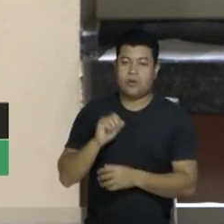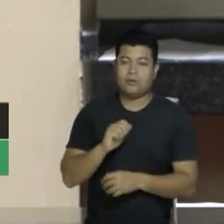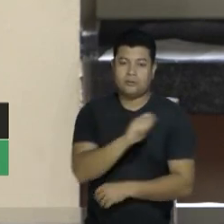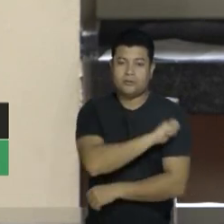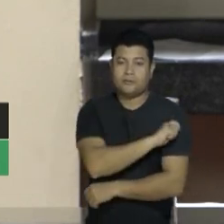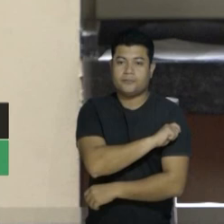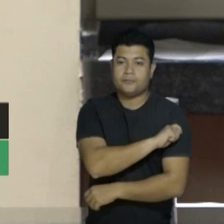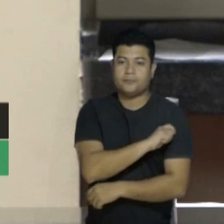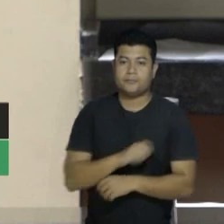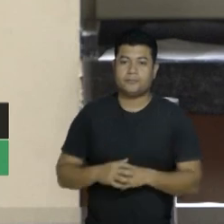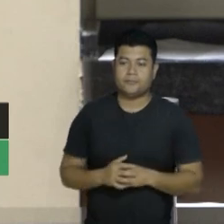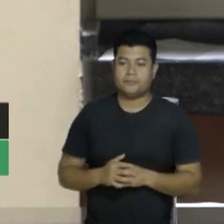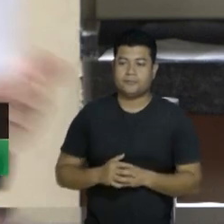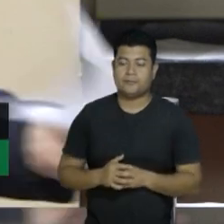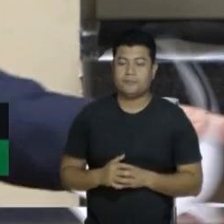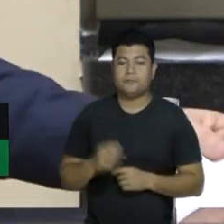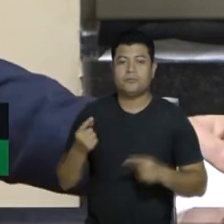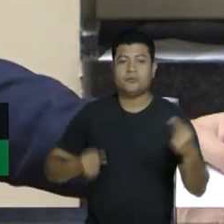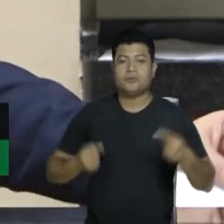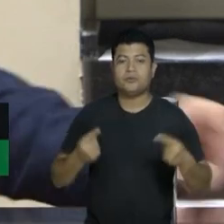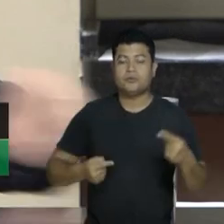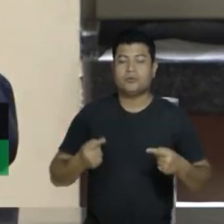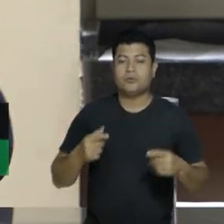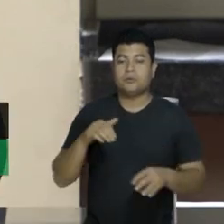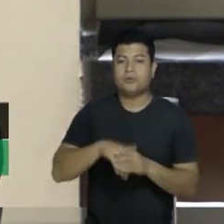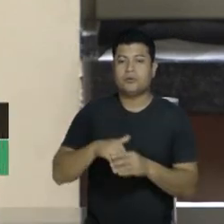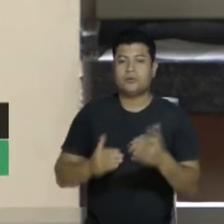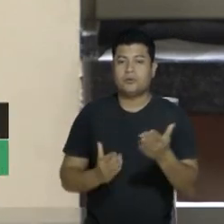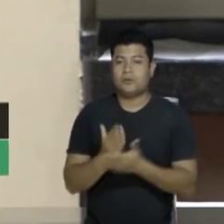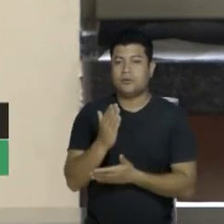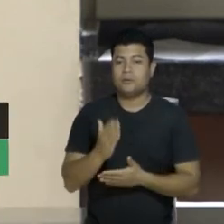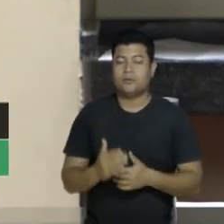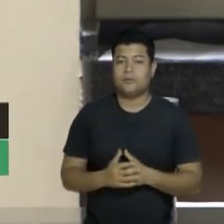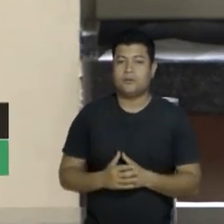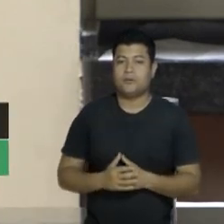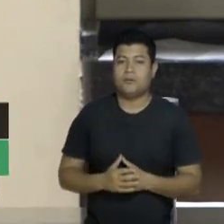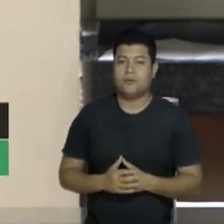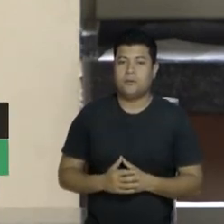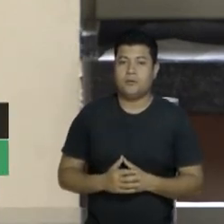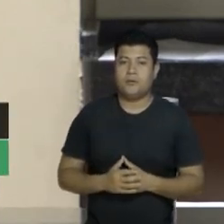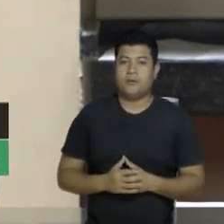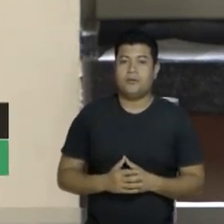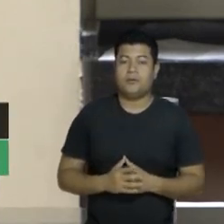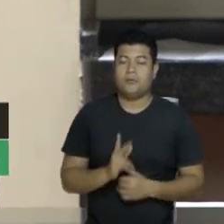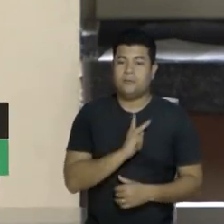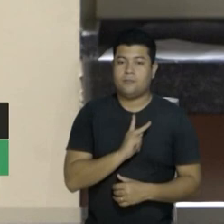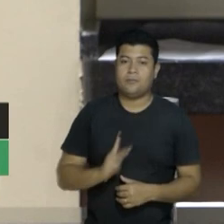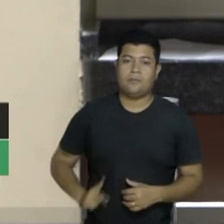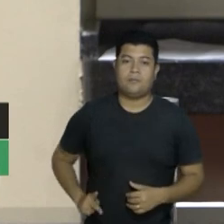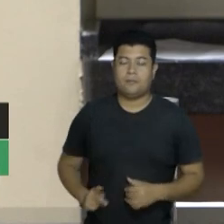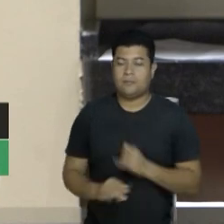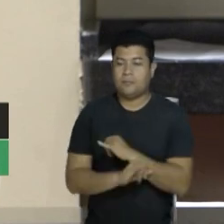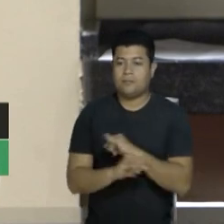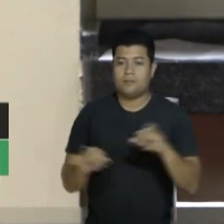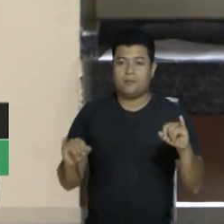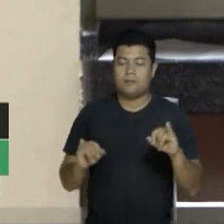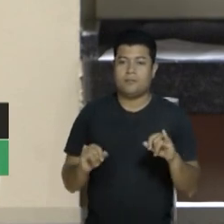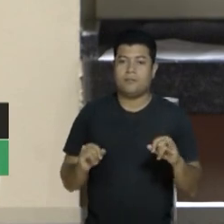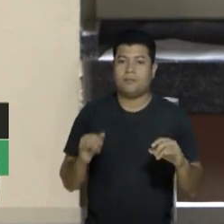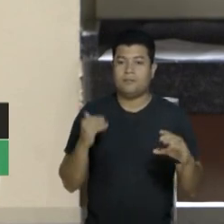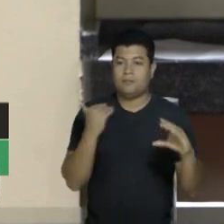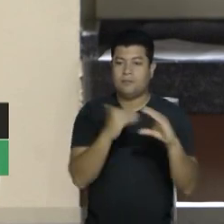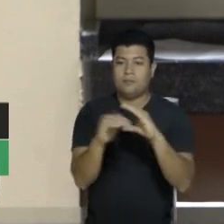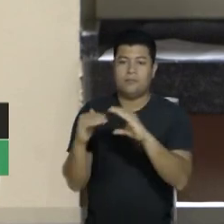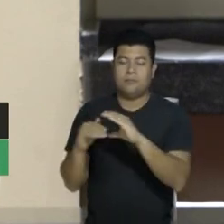discussão, em votação, aprovado. Essa presidência comunica que encaminhará